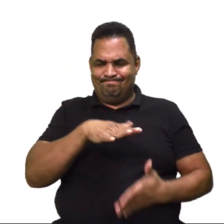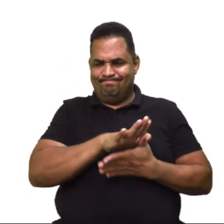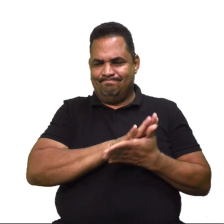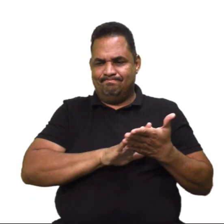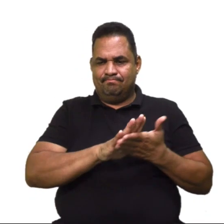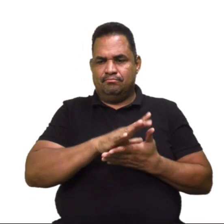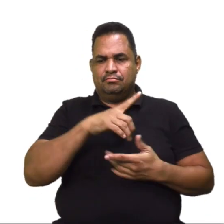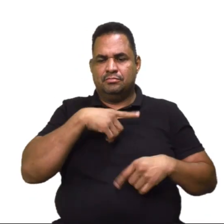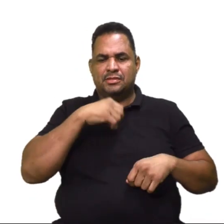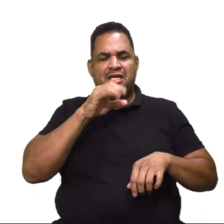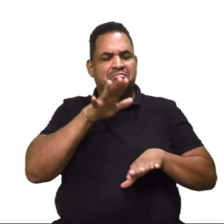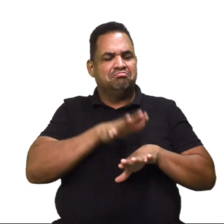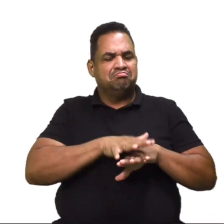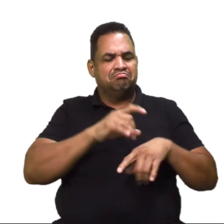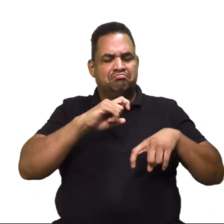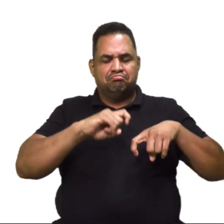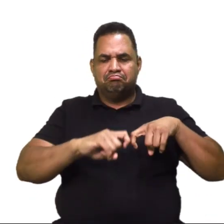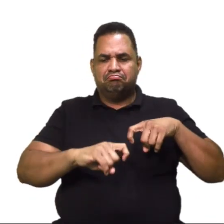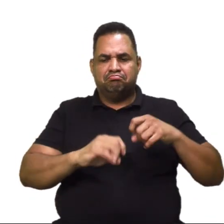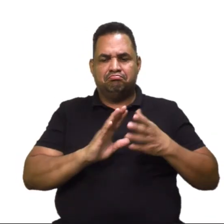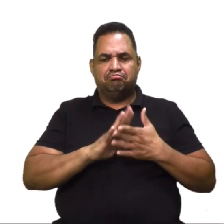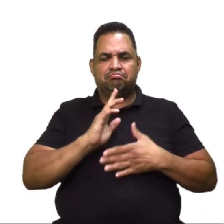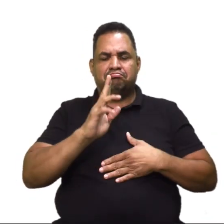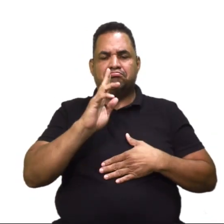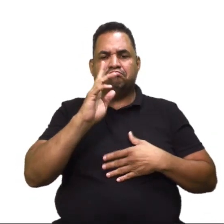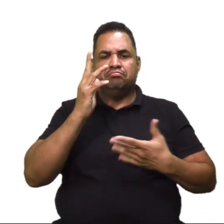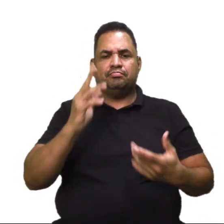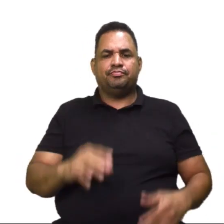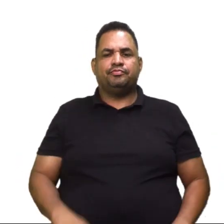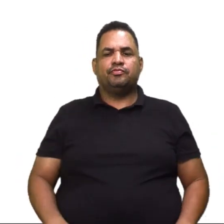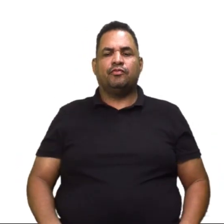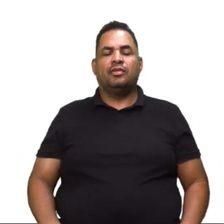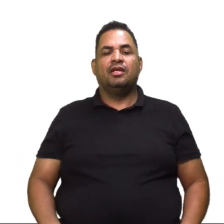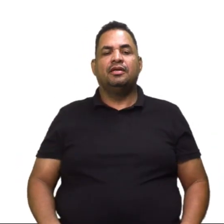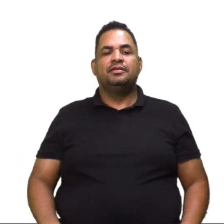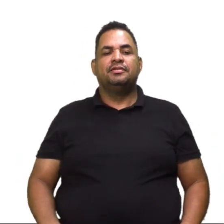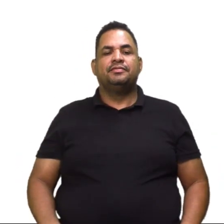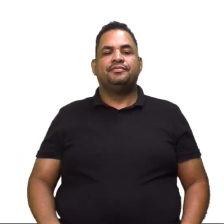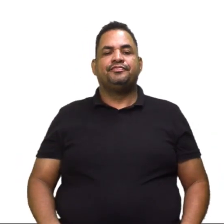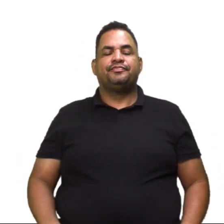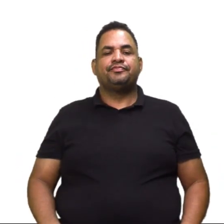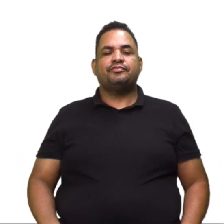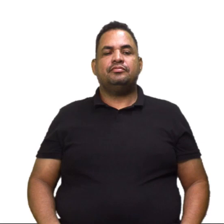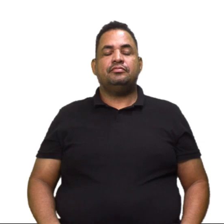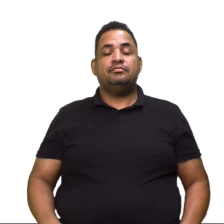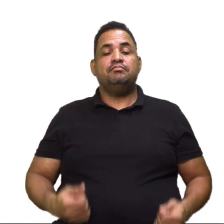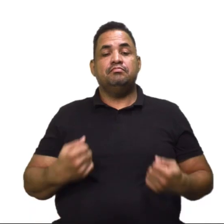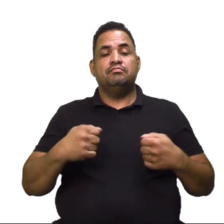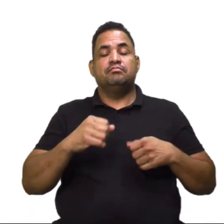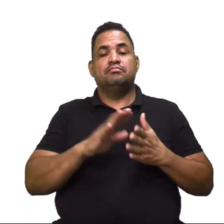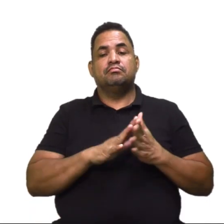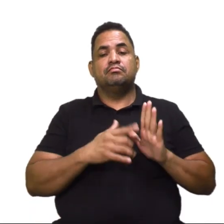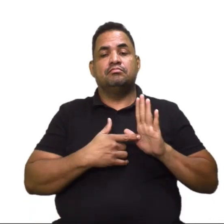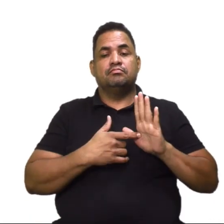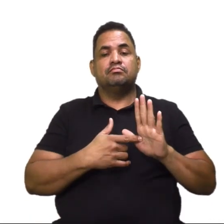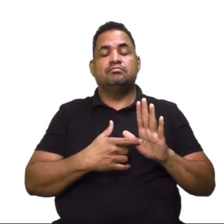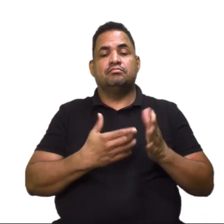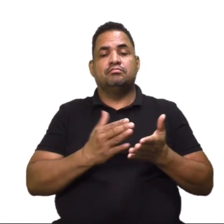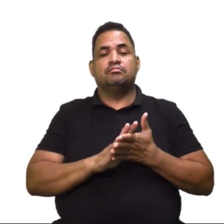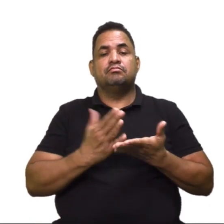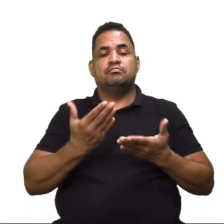relação sexual, uma frequência, ela vai manter essa relação, né? Ou podem apresentar período de